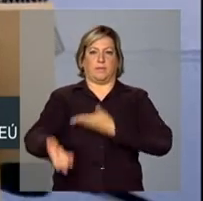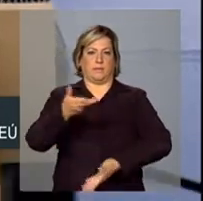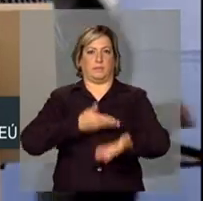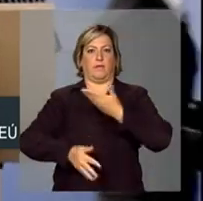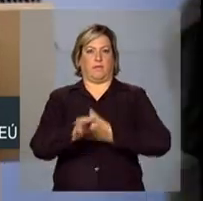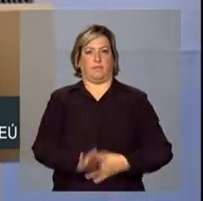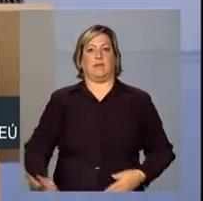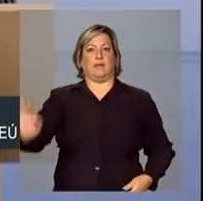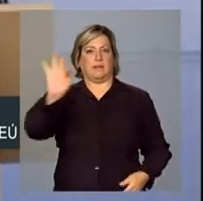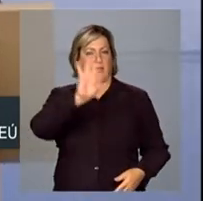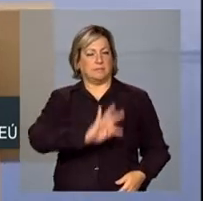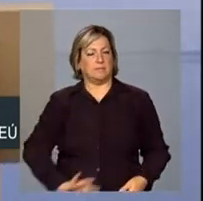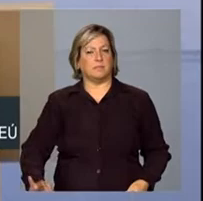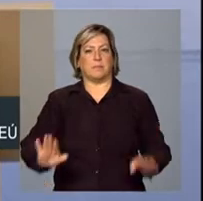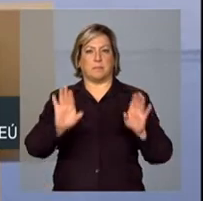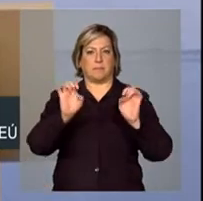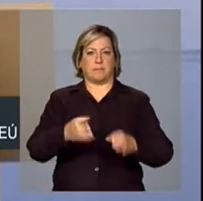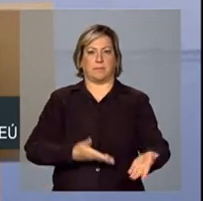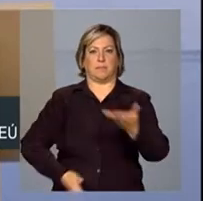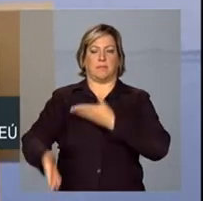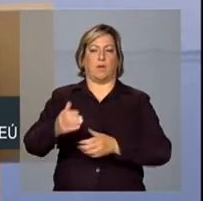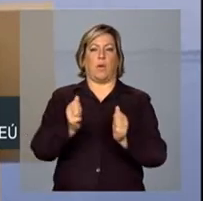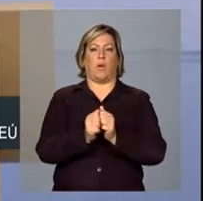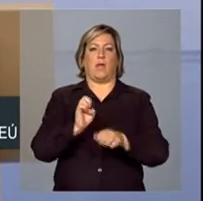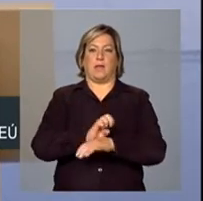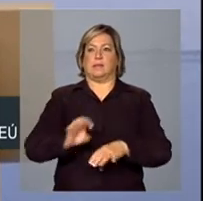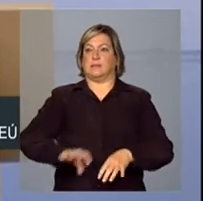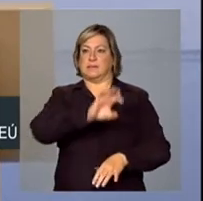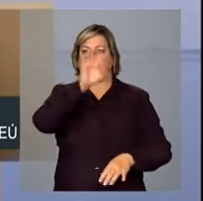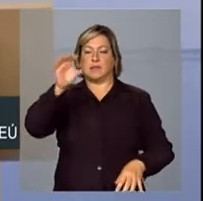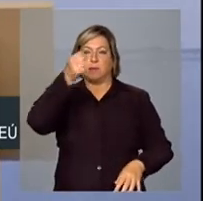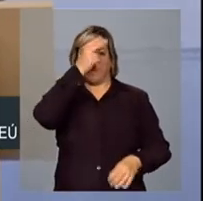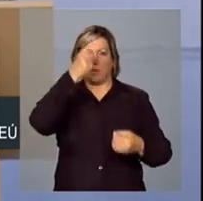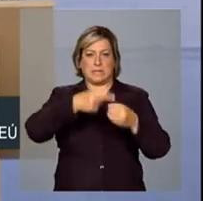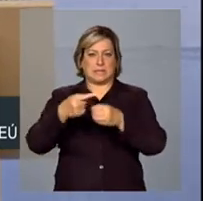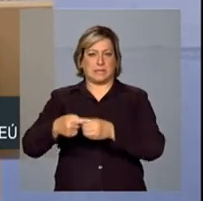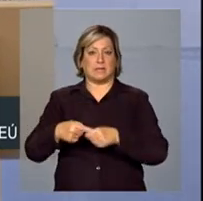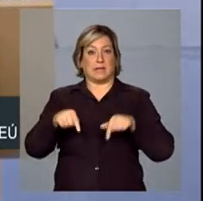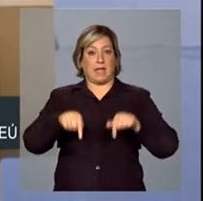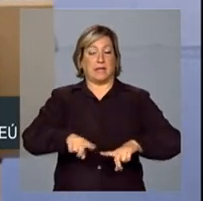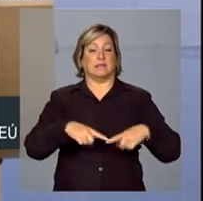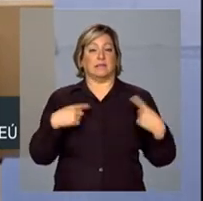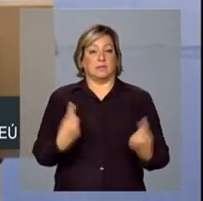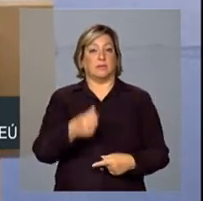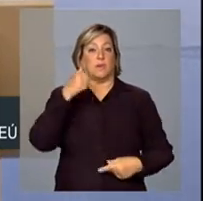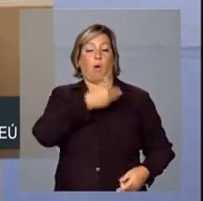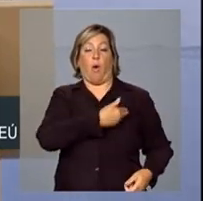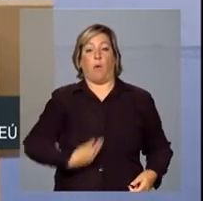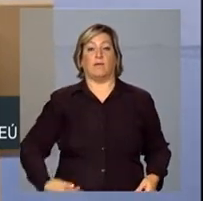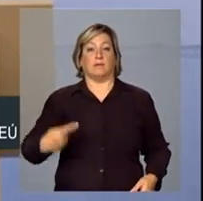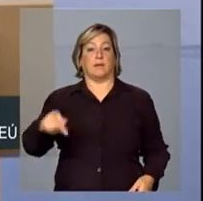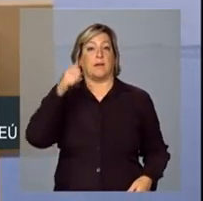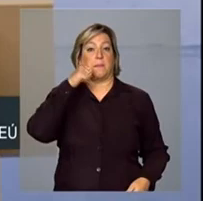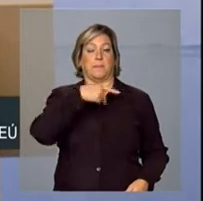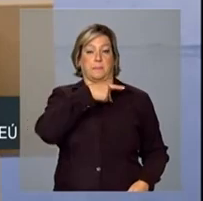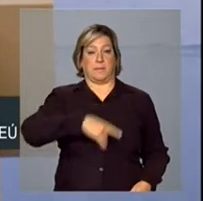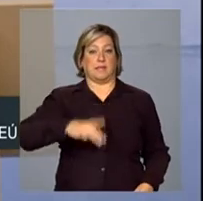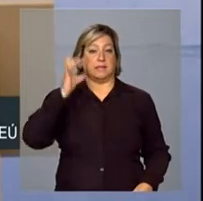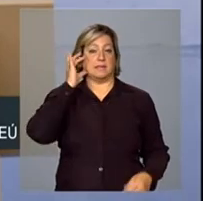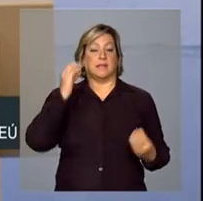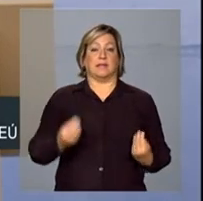federativa republicana com estados e municípios, neste ato, o governo da presidenta Dilma está